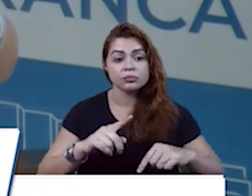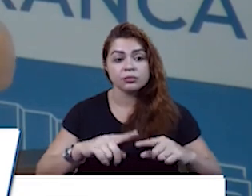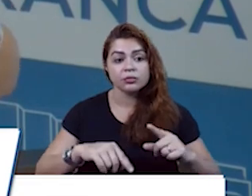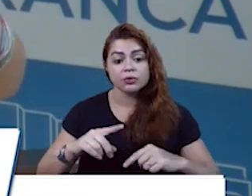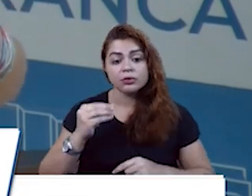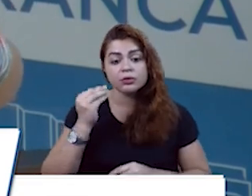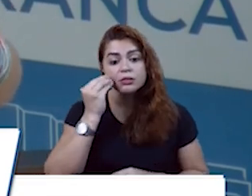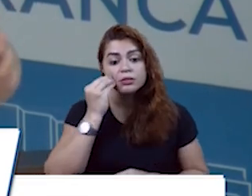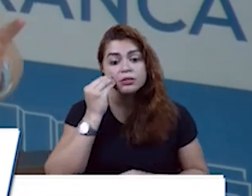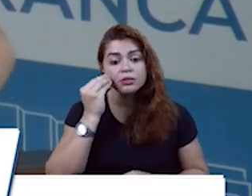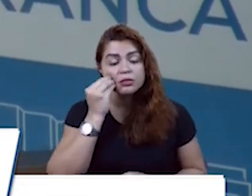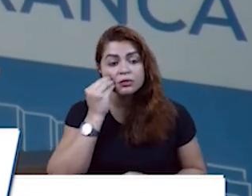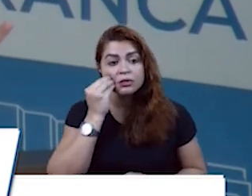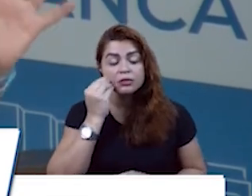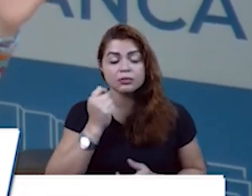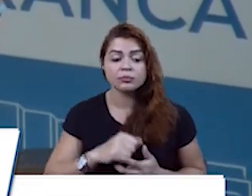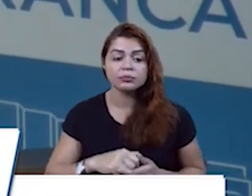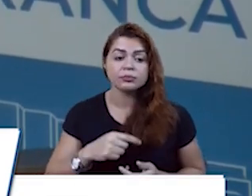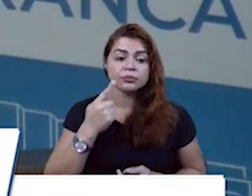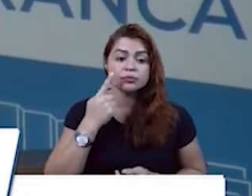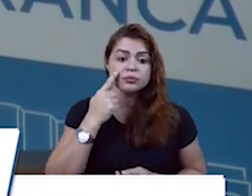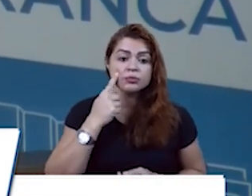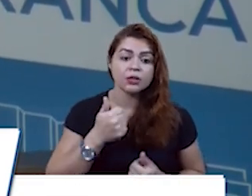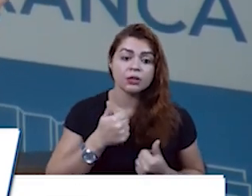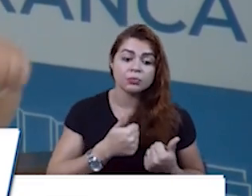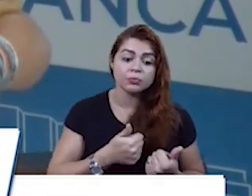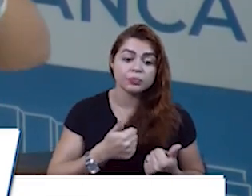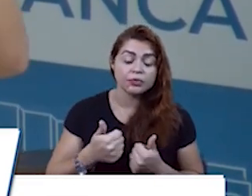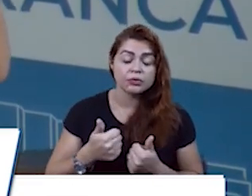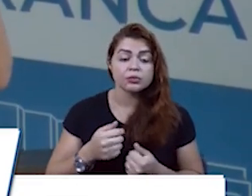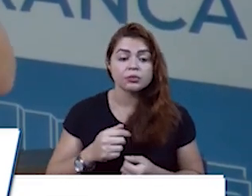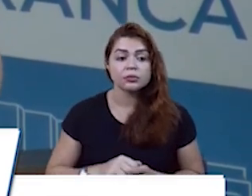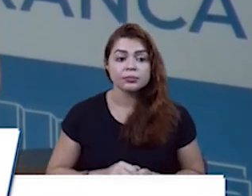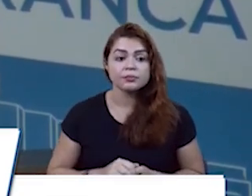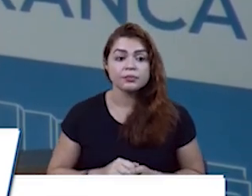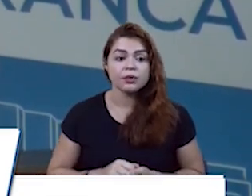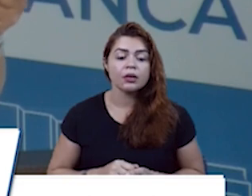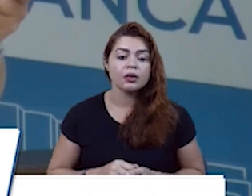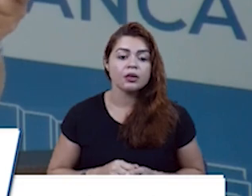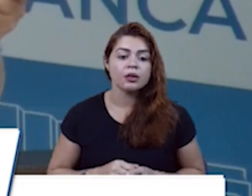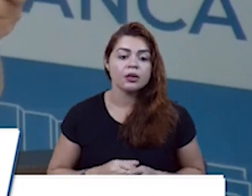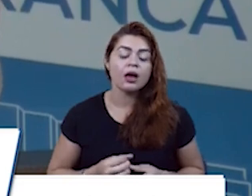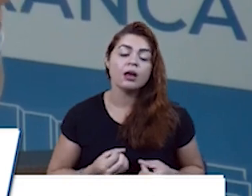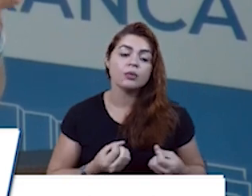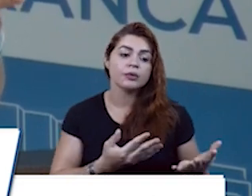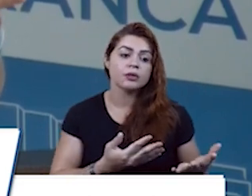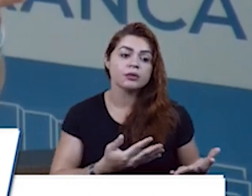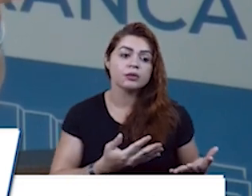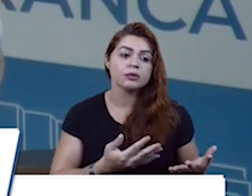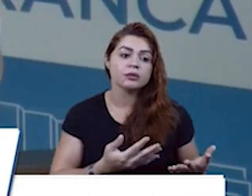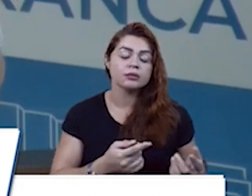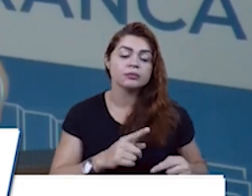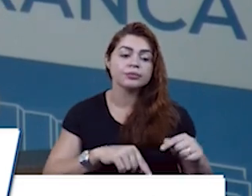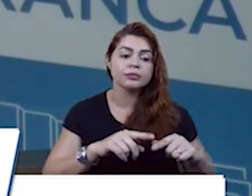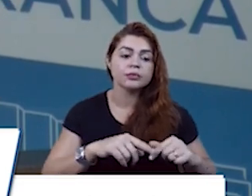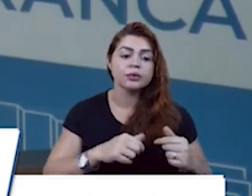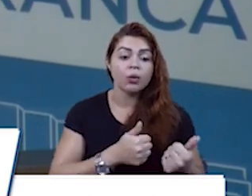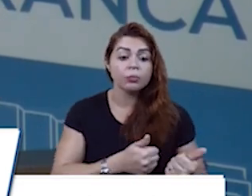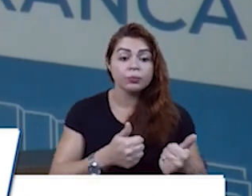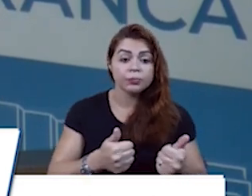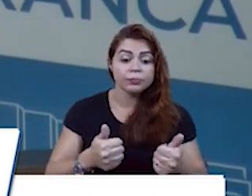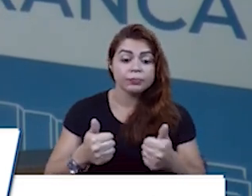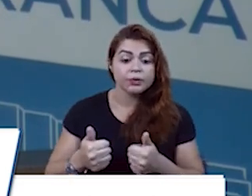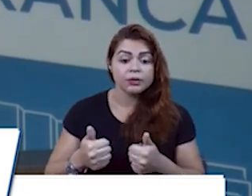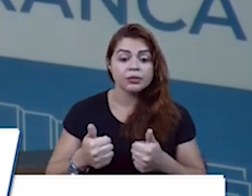ver se funciona e tal. E eles mandam lá uma ótima, excelente. Na hora ou equipamento, né, instrumento de trabalho. Na hora